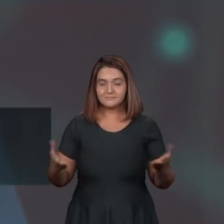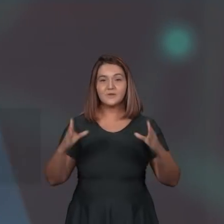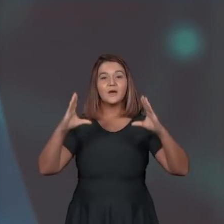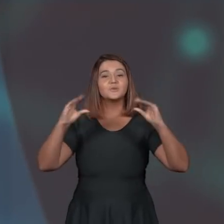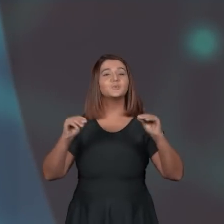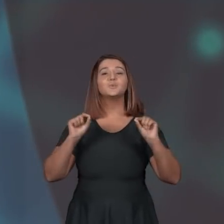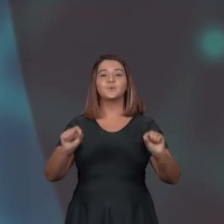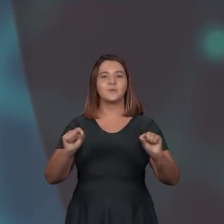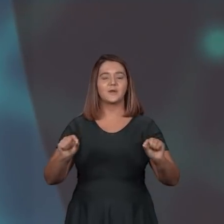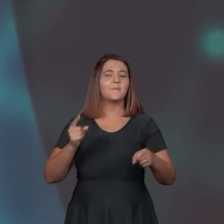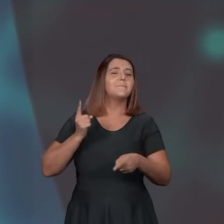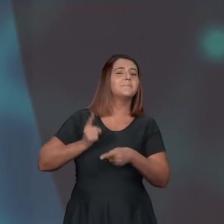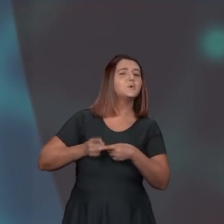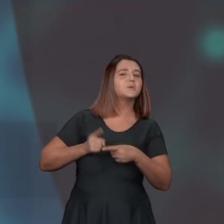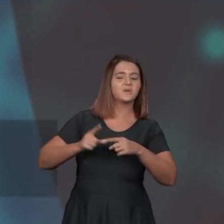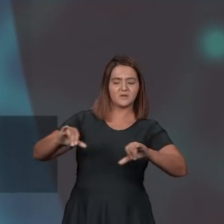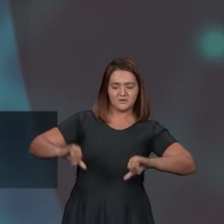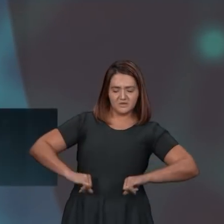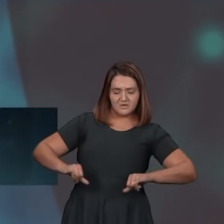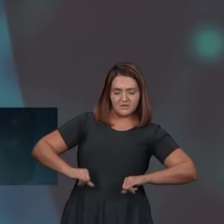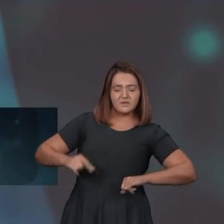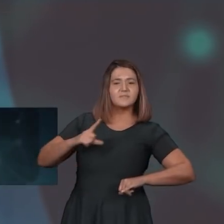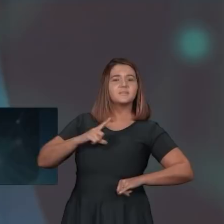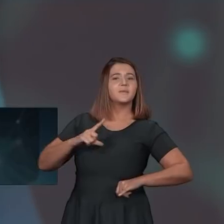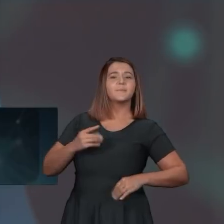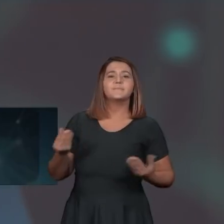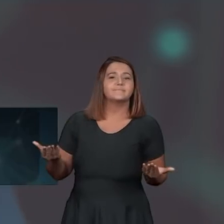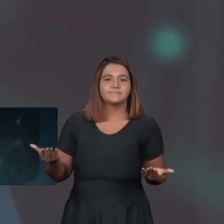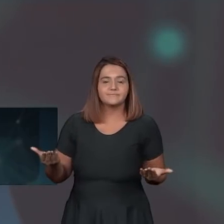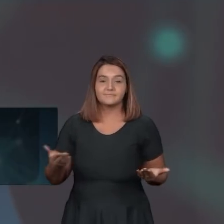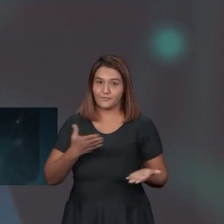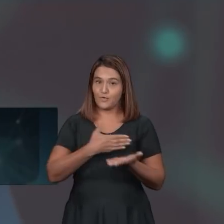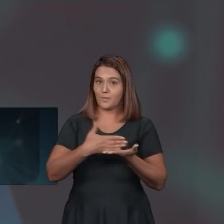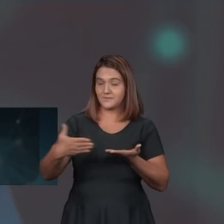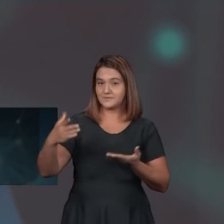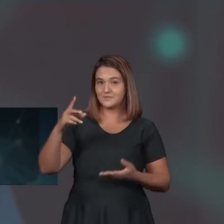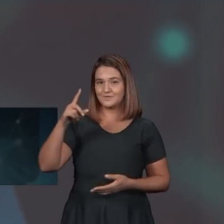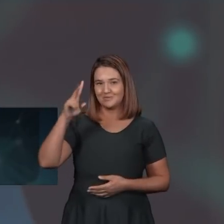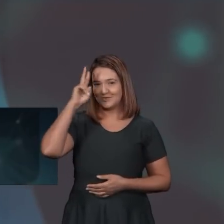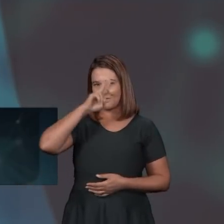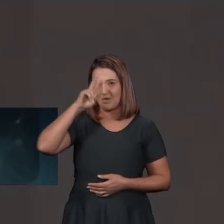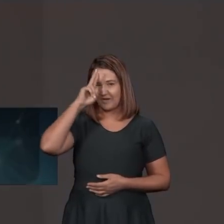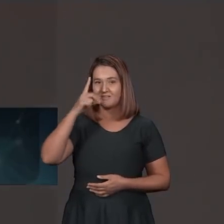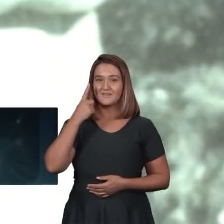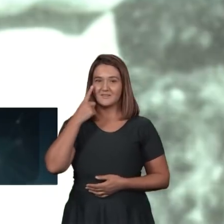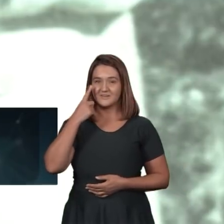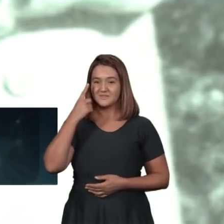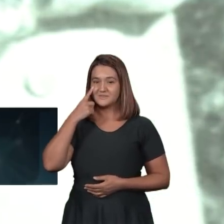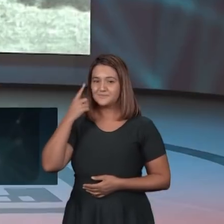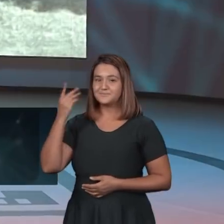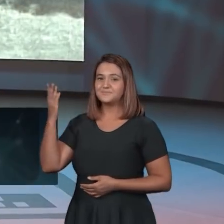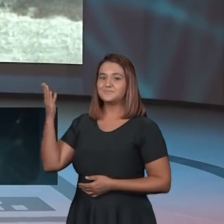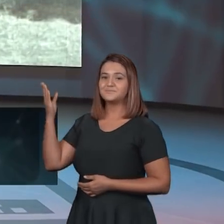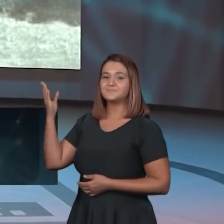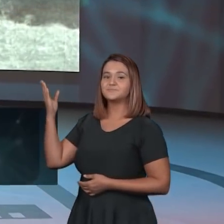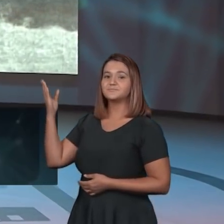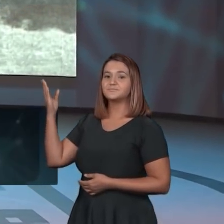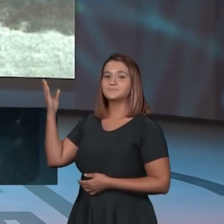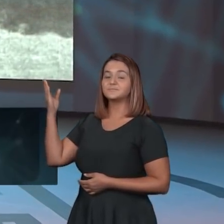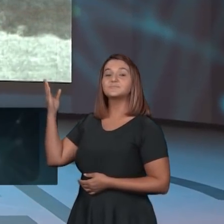porquê do sofrimento. E eu quero começar com uma história dramática para você. Esta garotinha que você vai ver aqui na tela